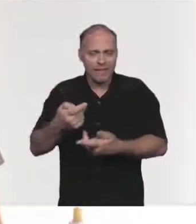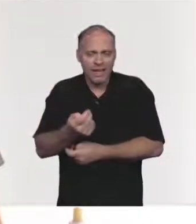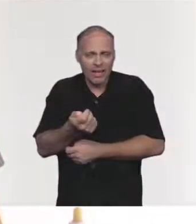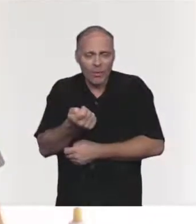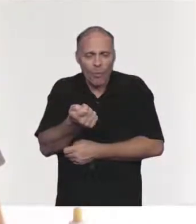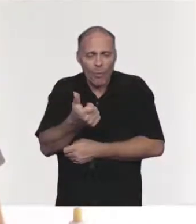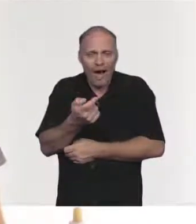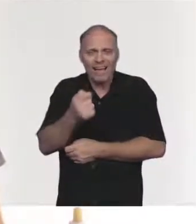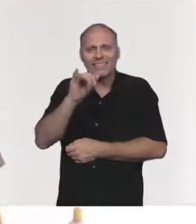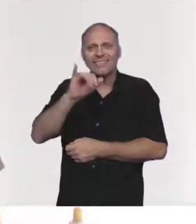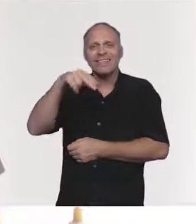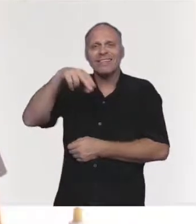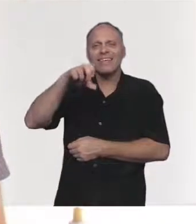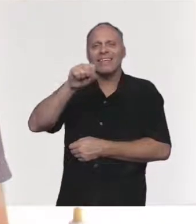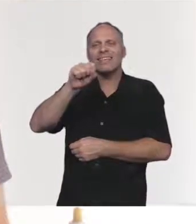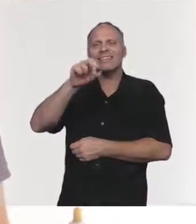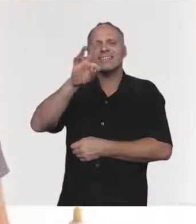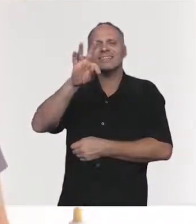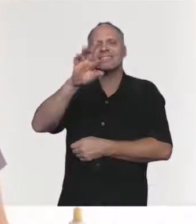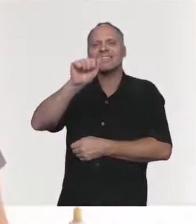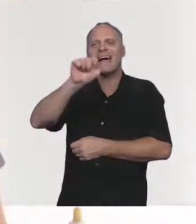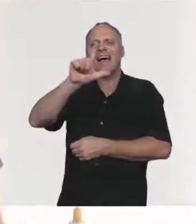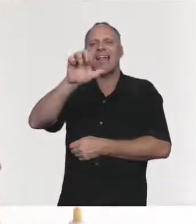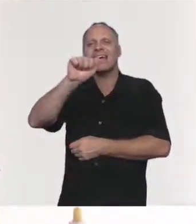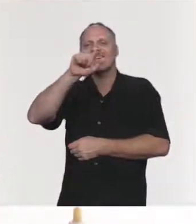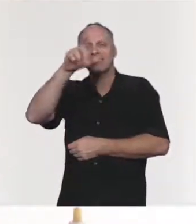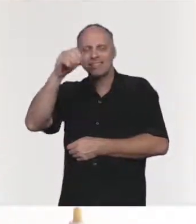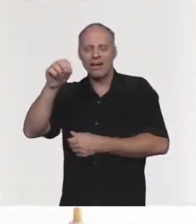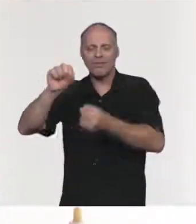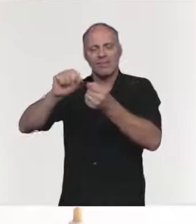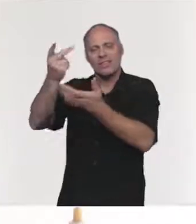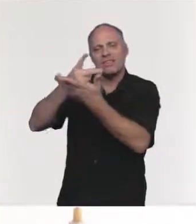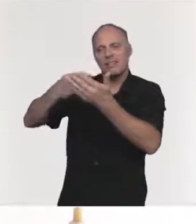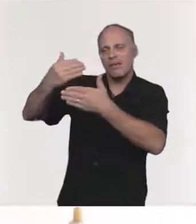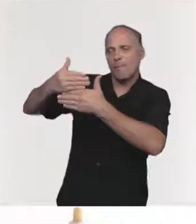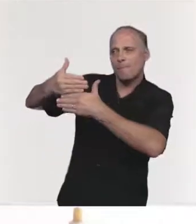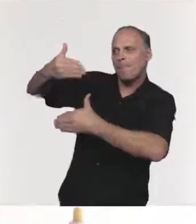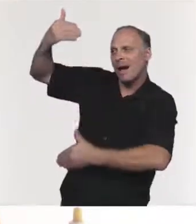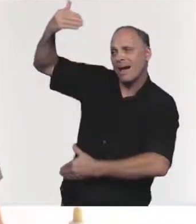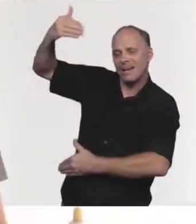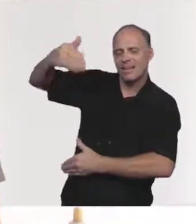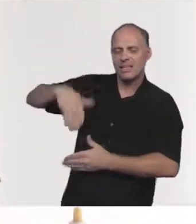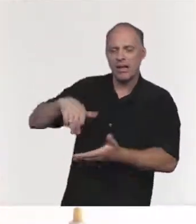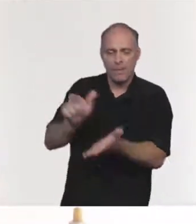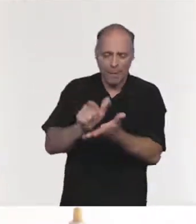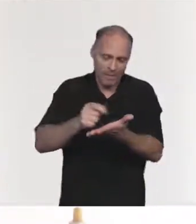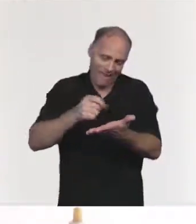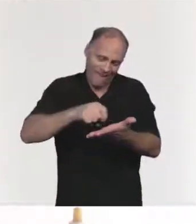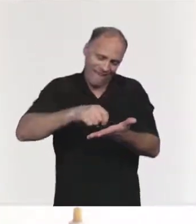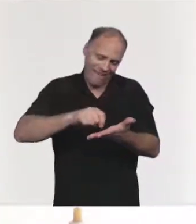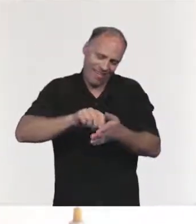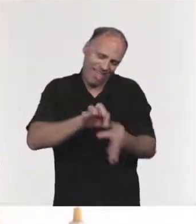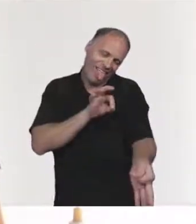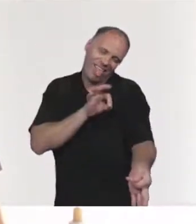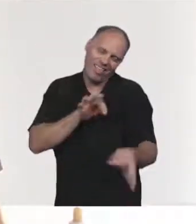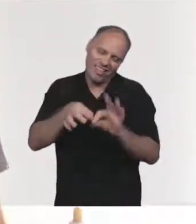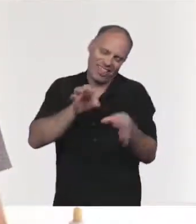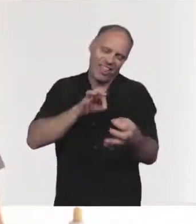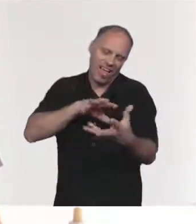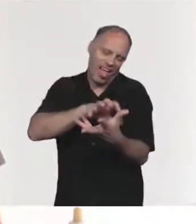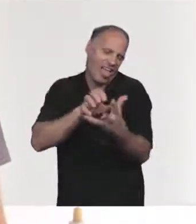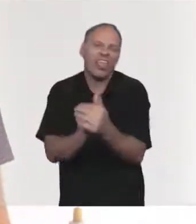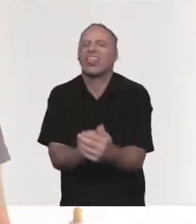quase instalações, né? O desenho escorria pela parede, o papel se rasgava, o papel